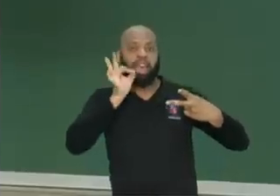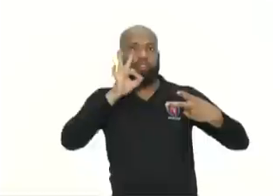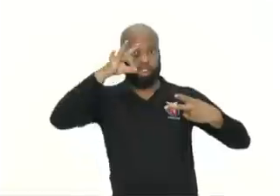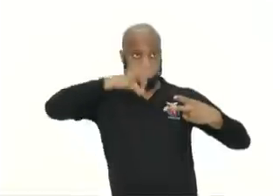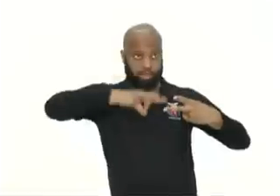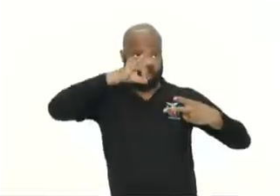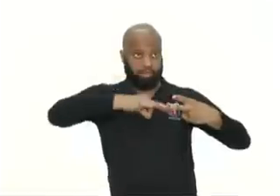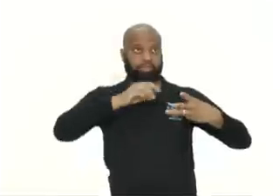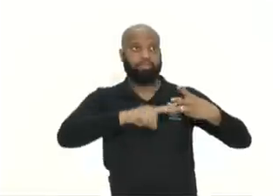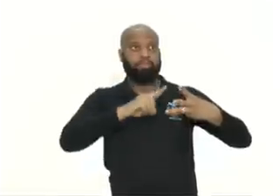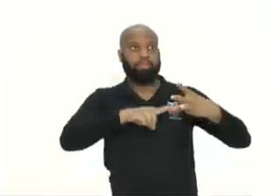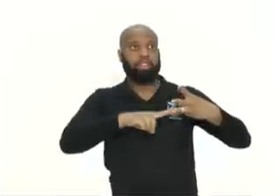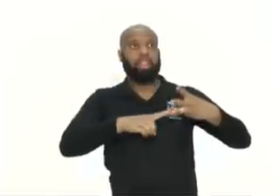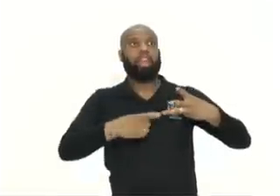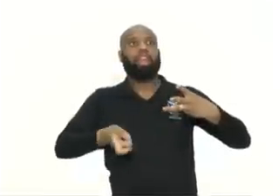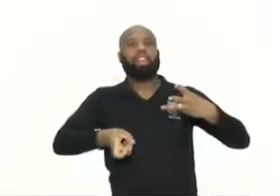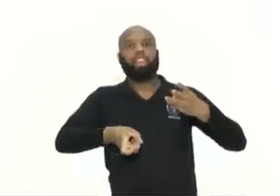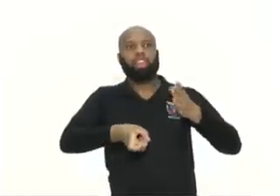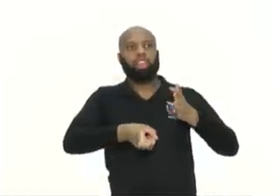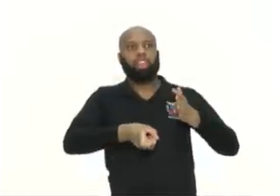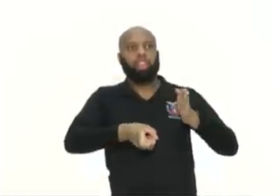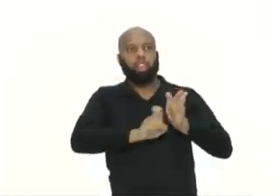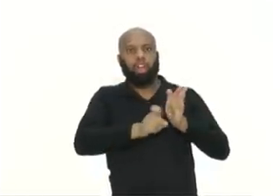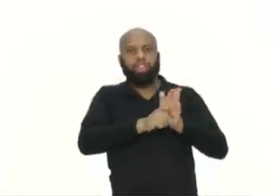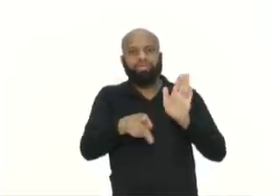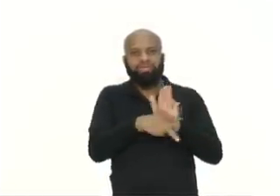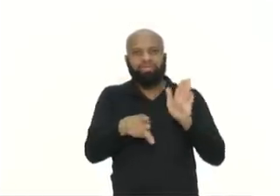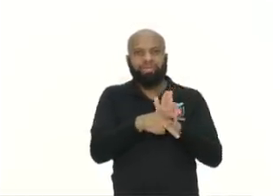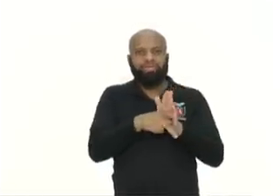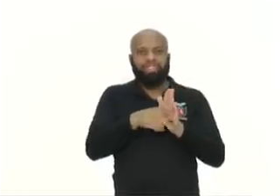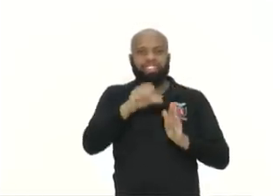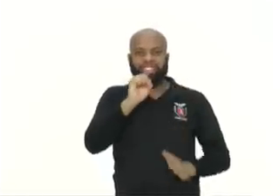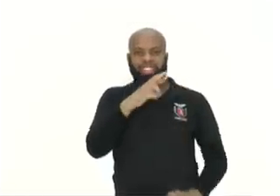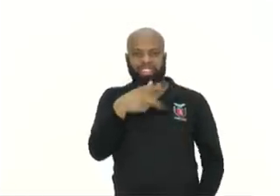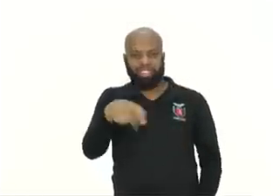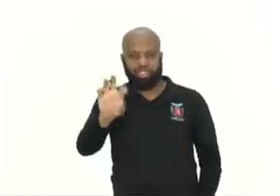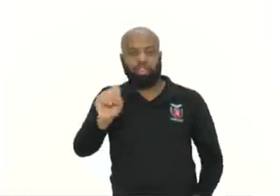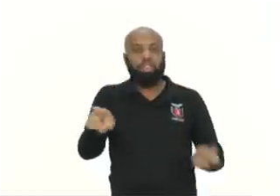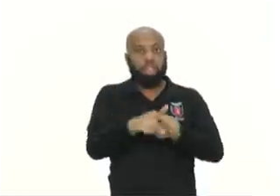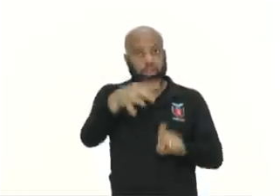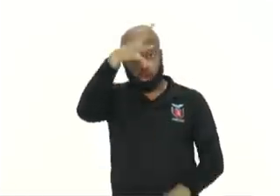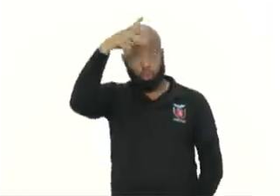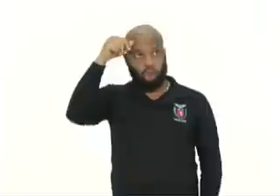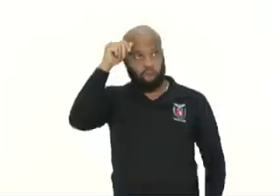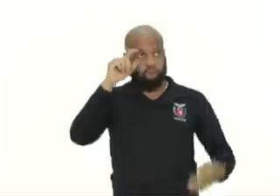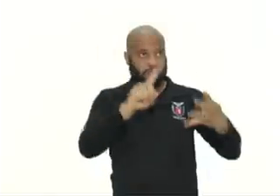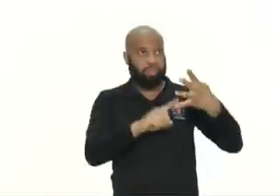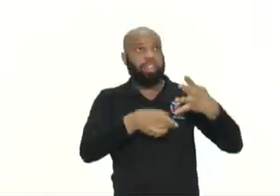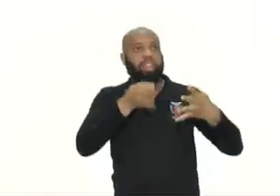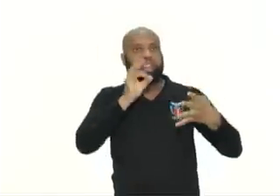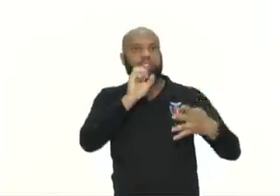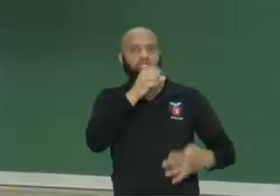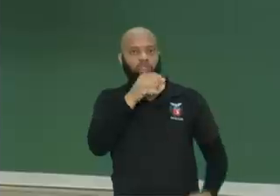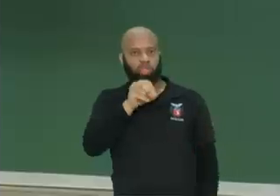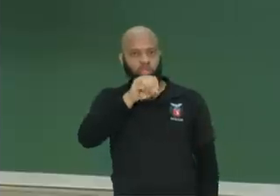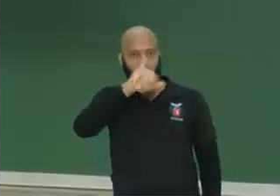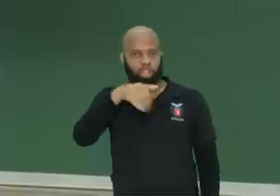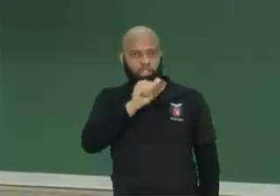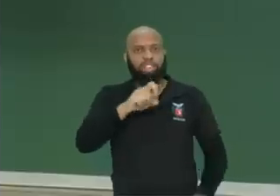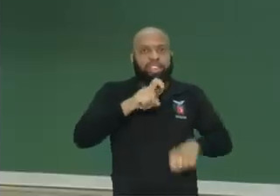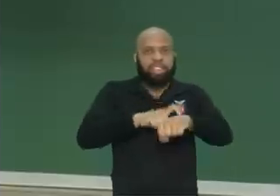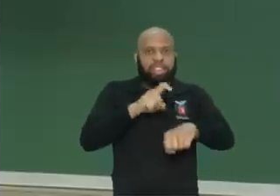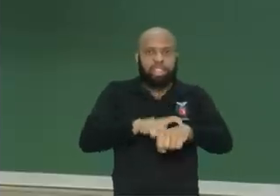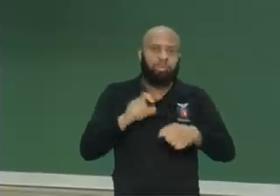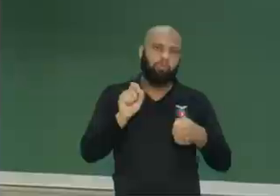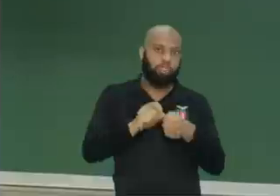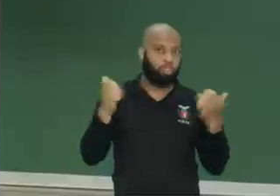Letra B, o café e a erva mate? Letra C, as drogas do sertão e o guaraná? Ou letra D, o café e a soja? Tempo na